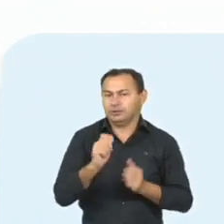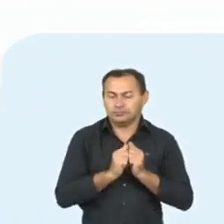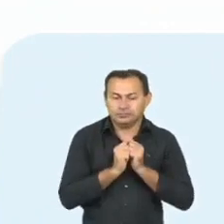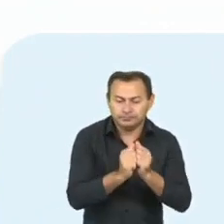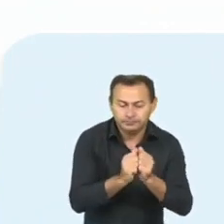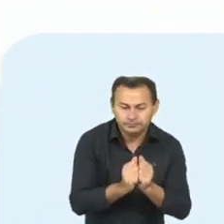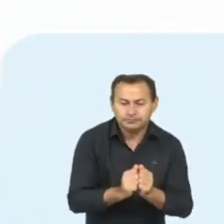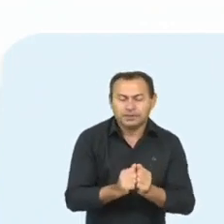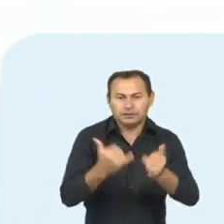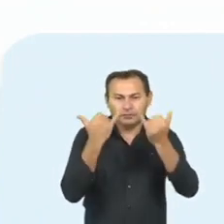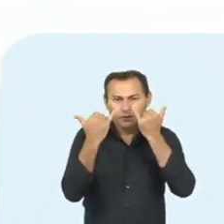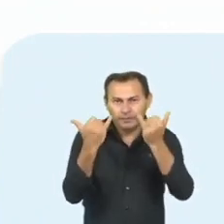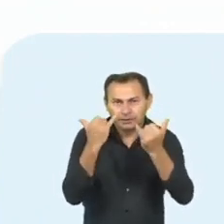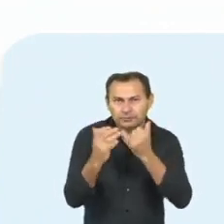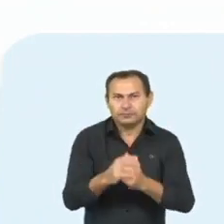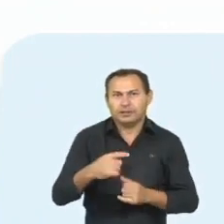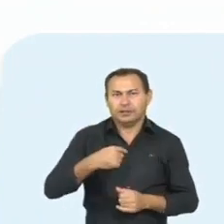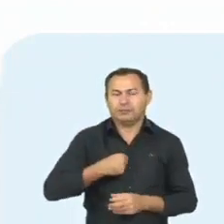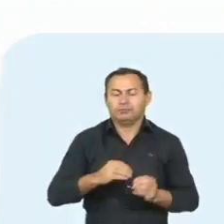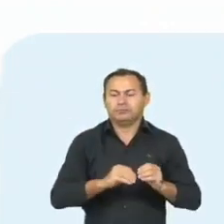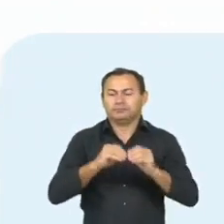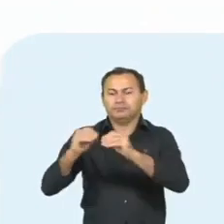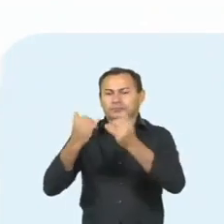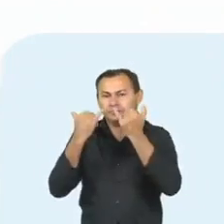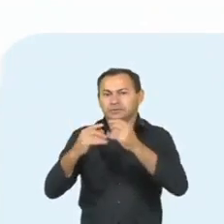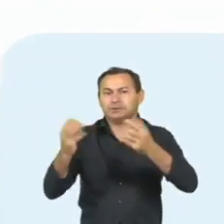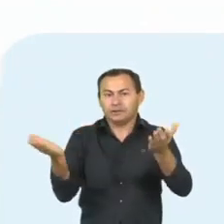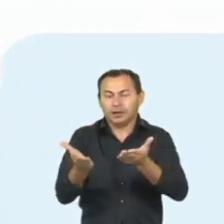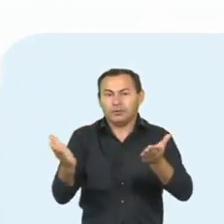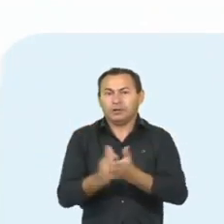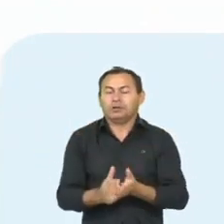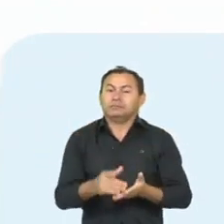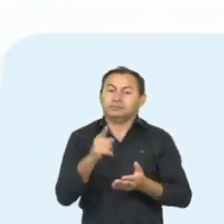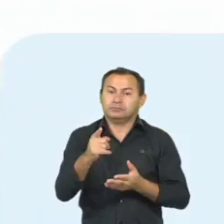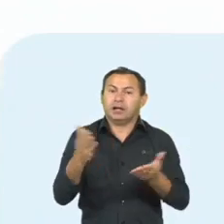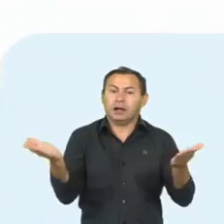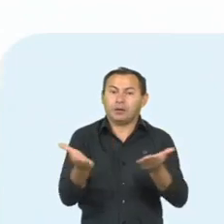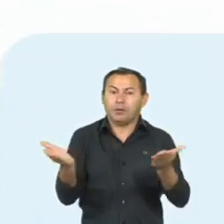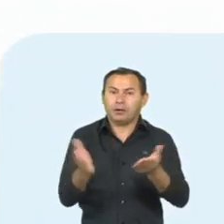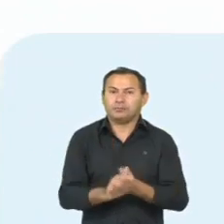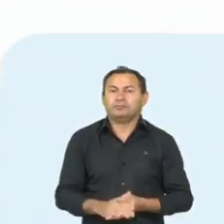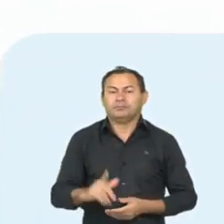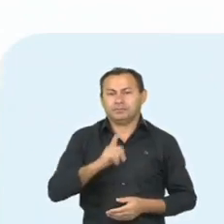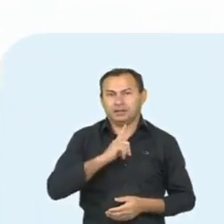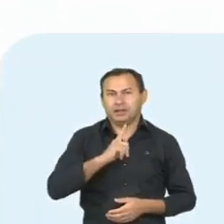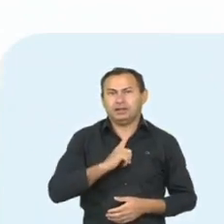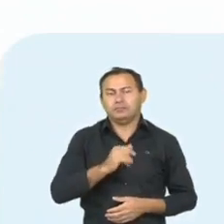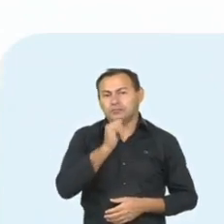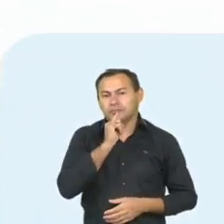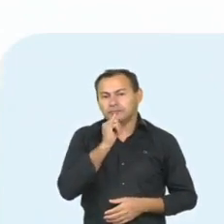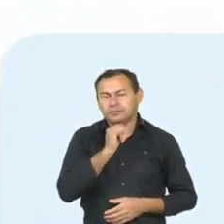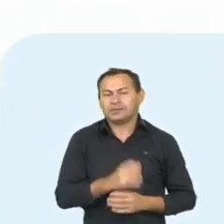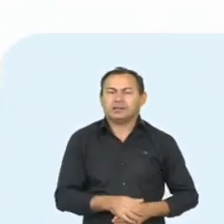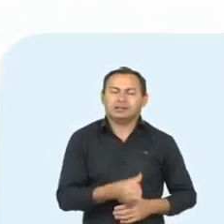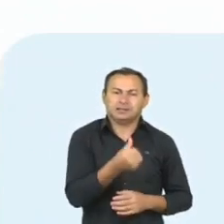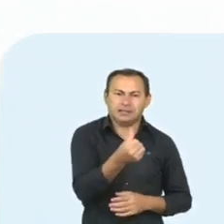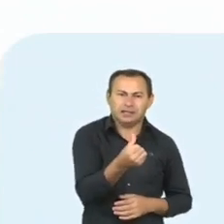acompanhamento desses dados. Eu trago o dado de agora para você. Agora, existem, por exemplo,